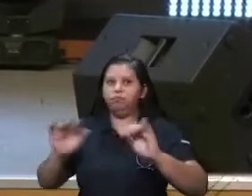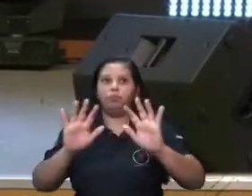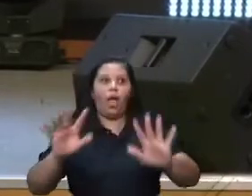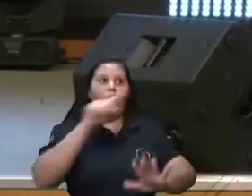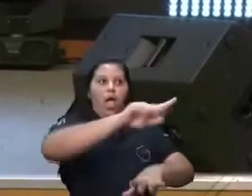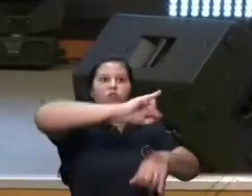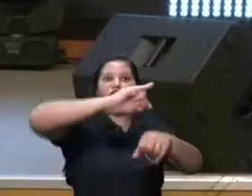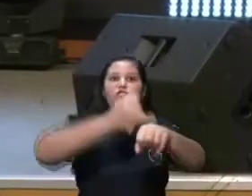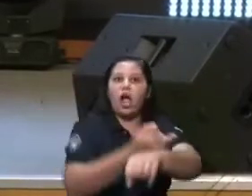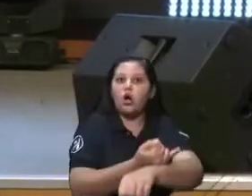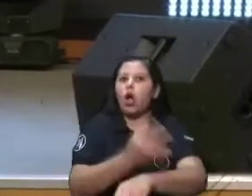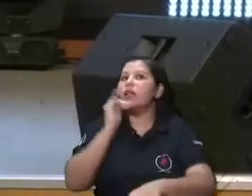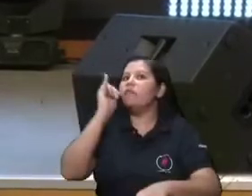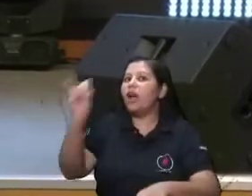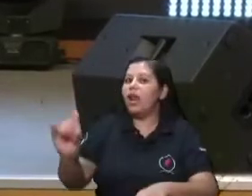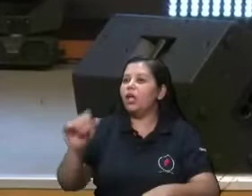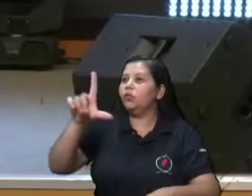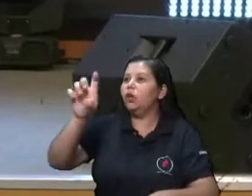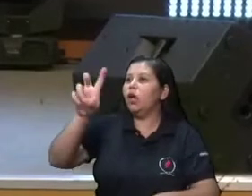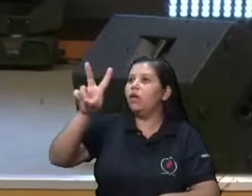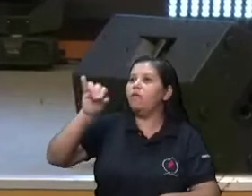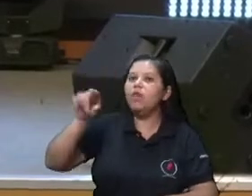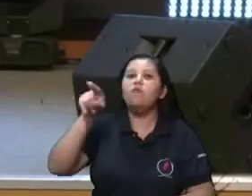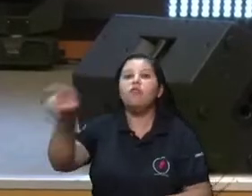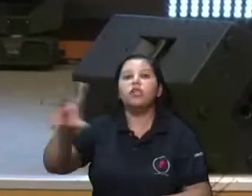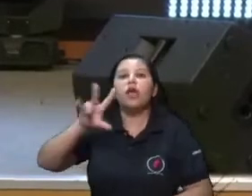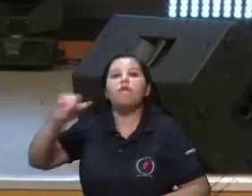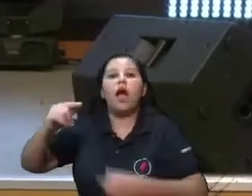vai desaparecer.